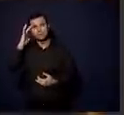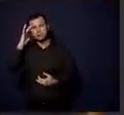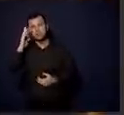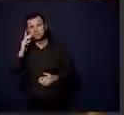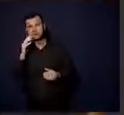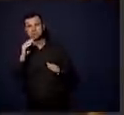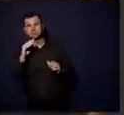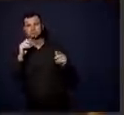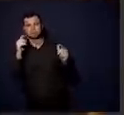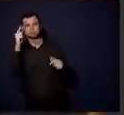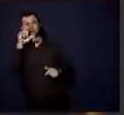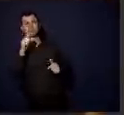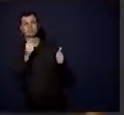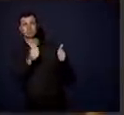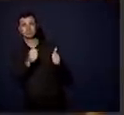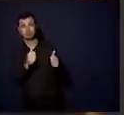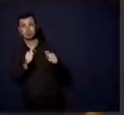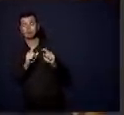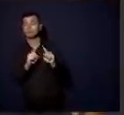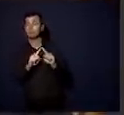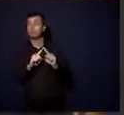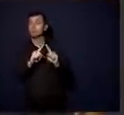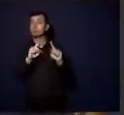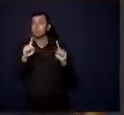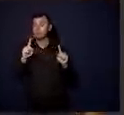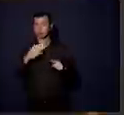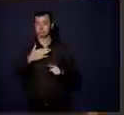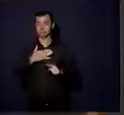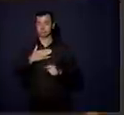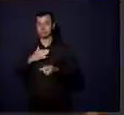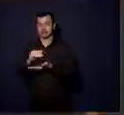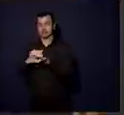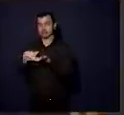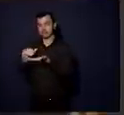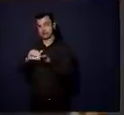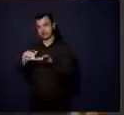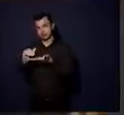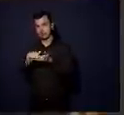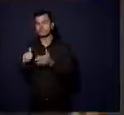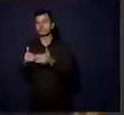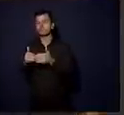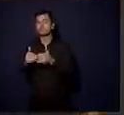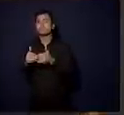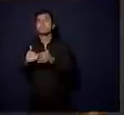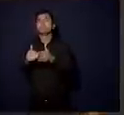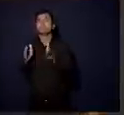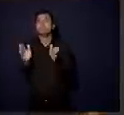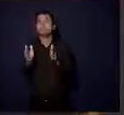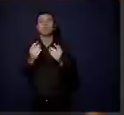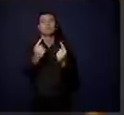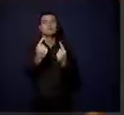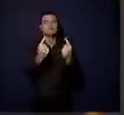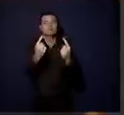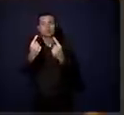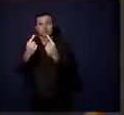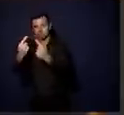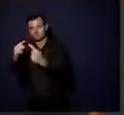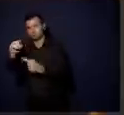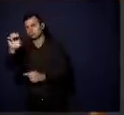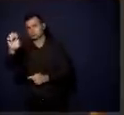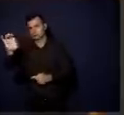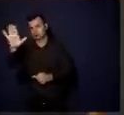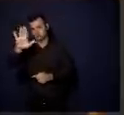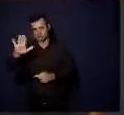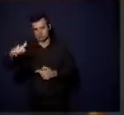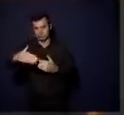termo mas ao mesmo tempo nós estamos abrindo na minha secretaria um Fórum de discussão com os estados para a discussão da reforma tributária